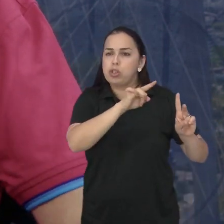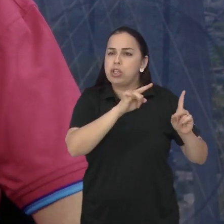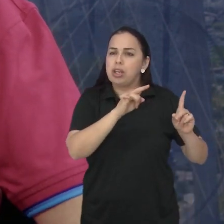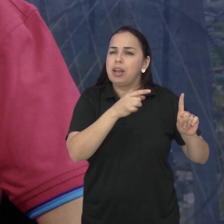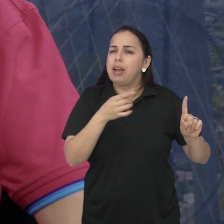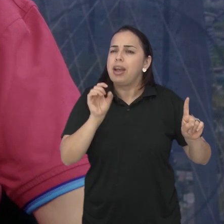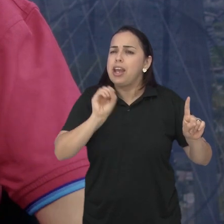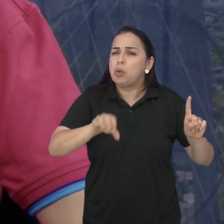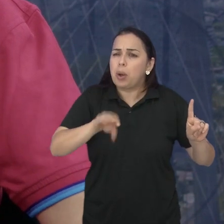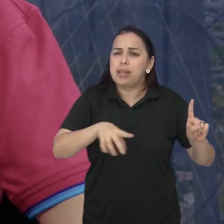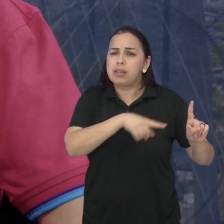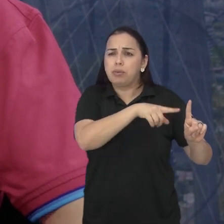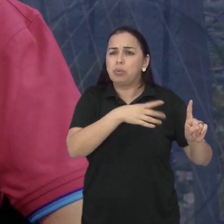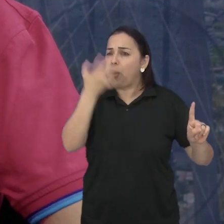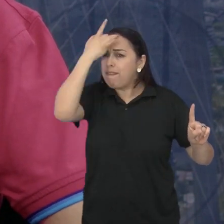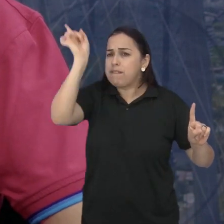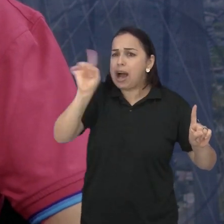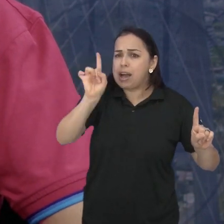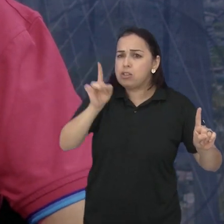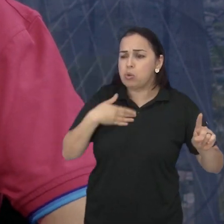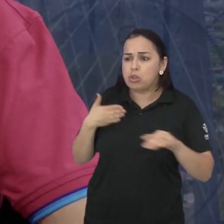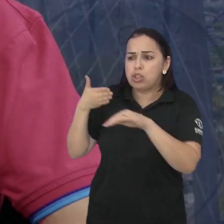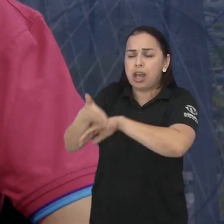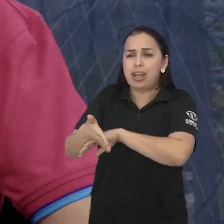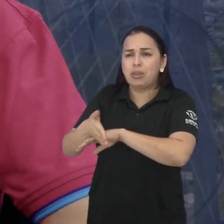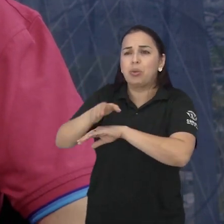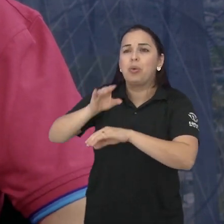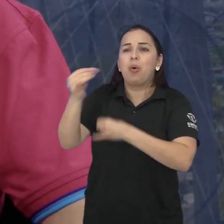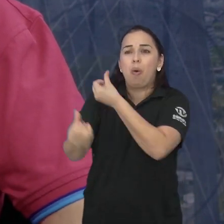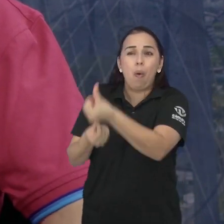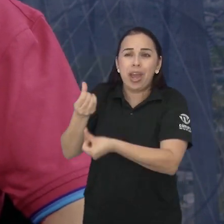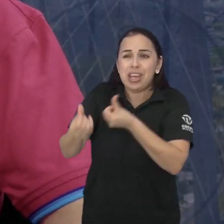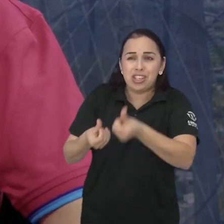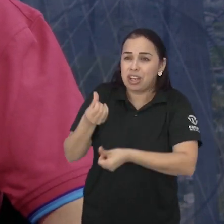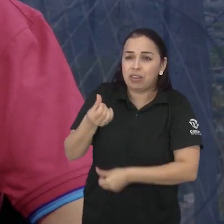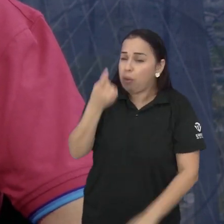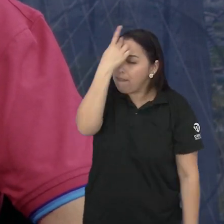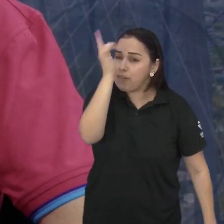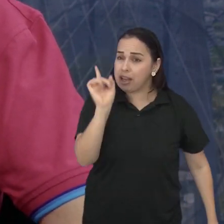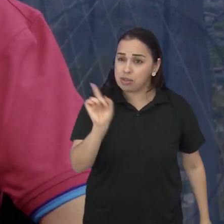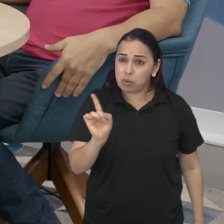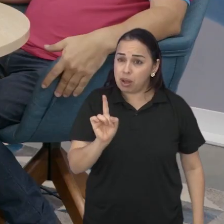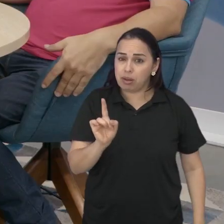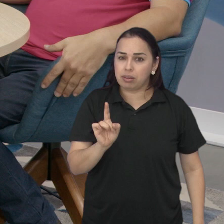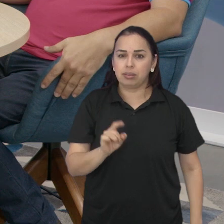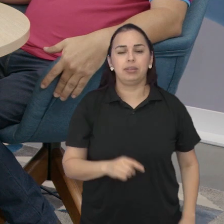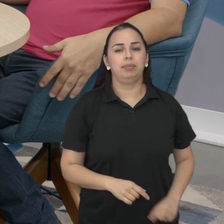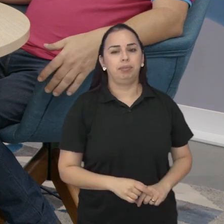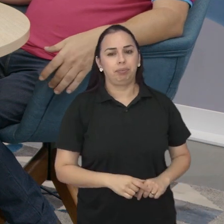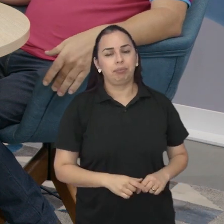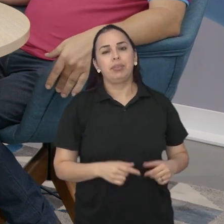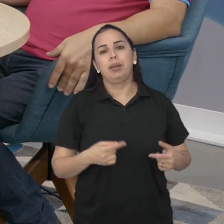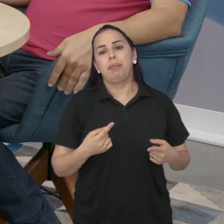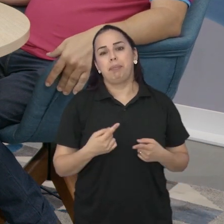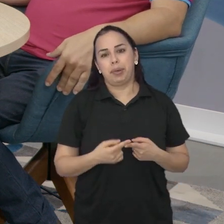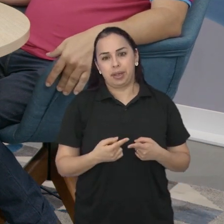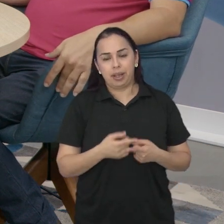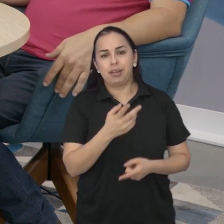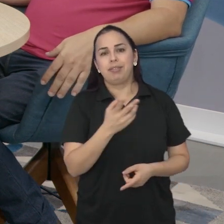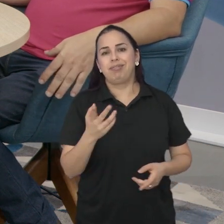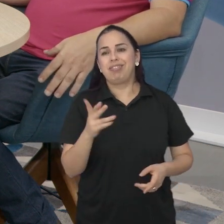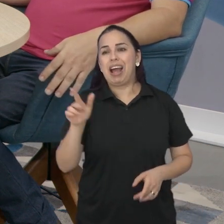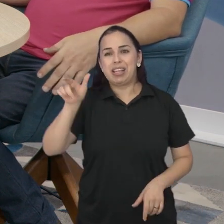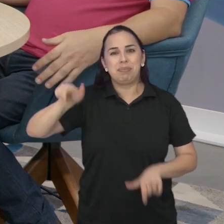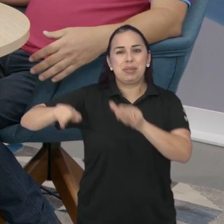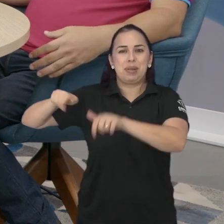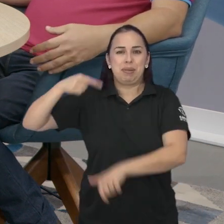Não é fácil para uma pessoa em situação de rua frequentar uma sala de EJA, de educação de jovens e adultos. Até porque, justamente o que vocês falaram, já tem